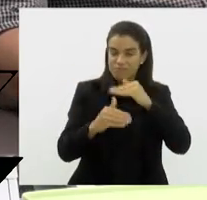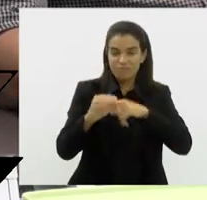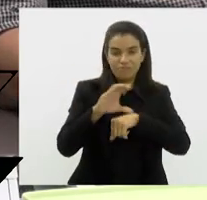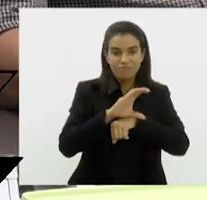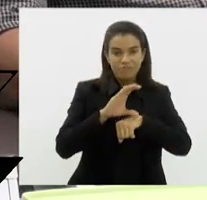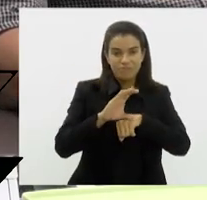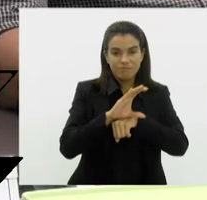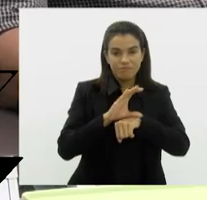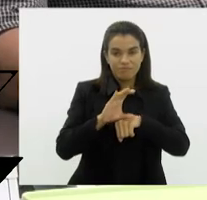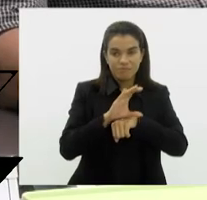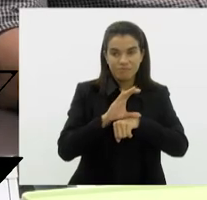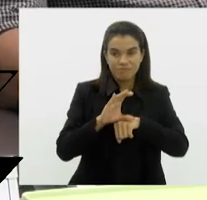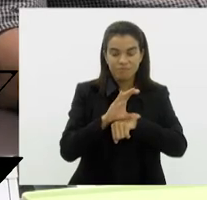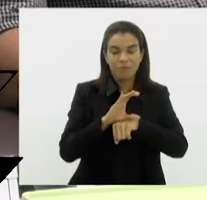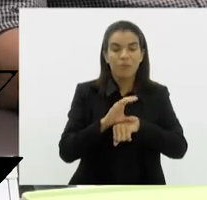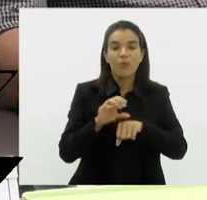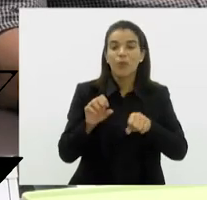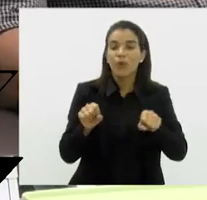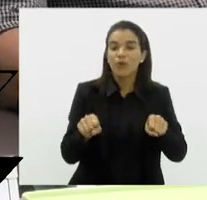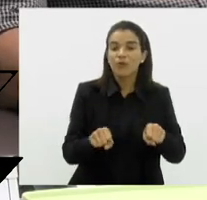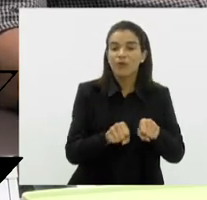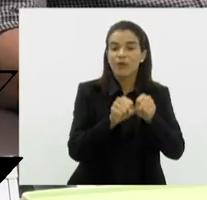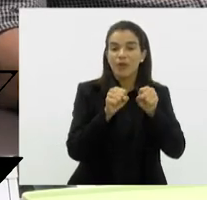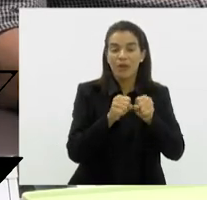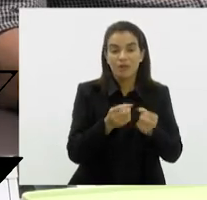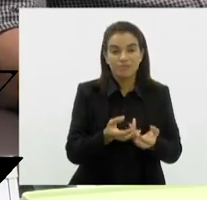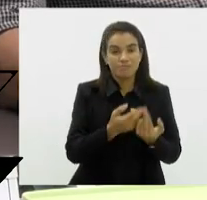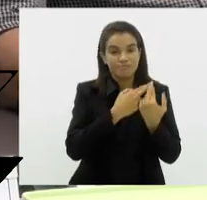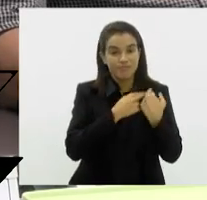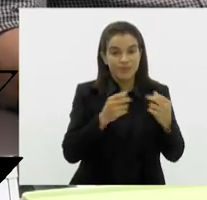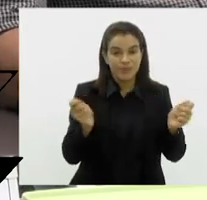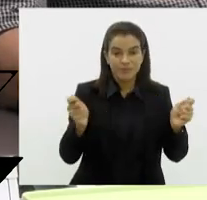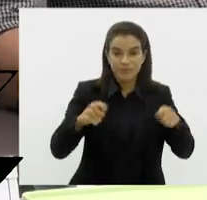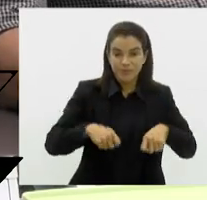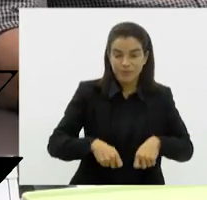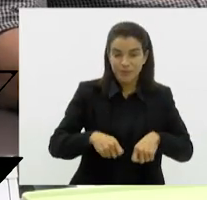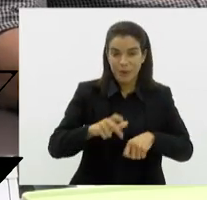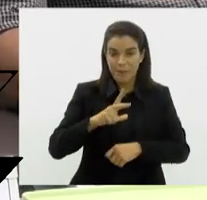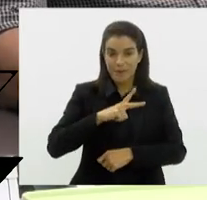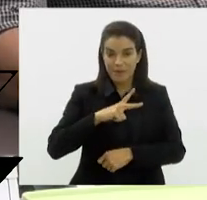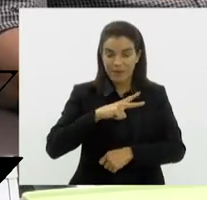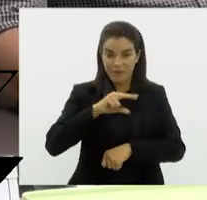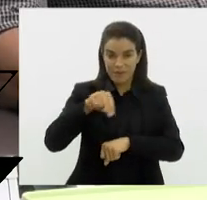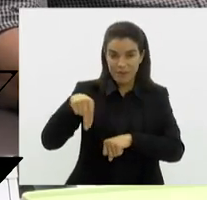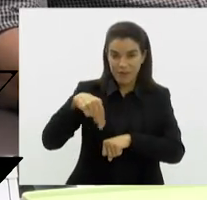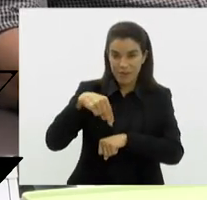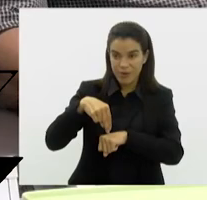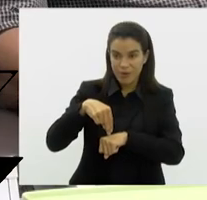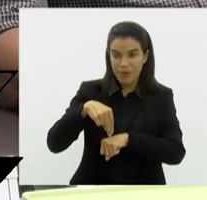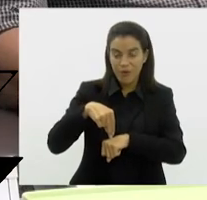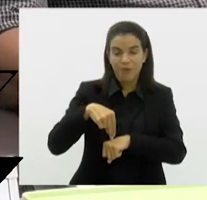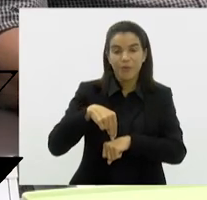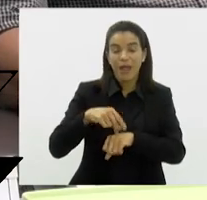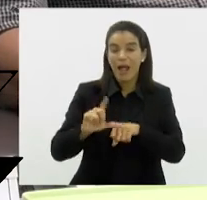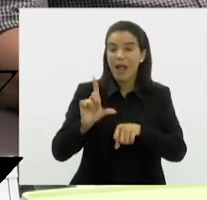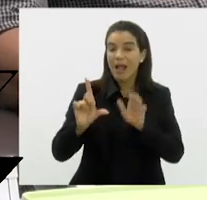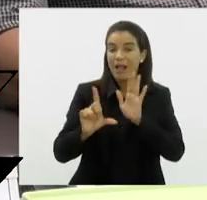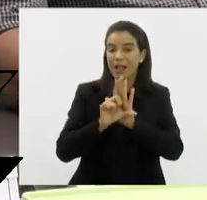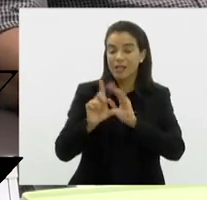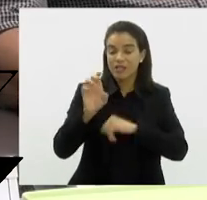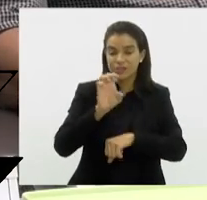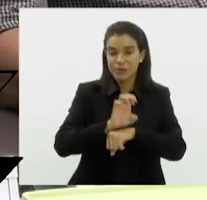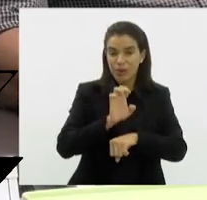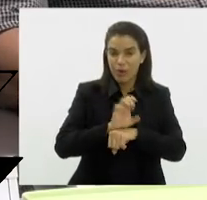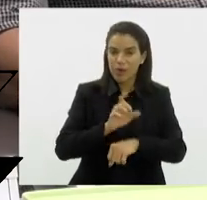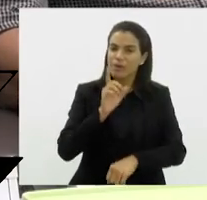inconstitucional, por violação à competência legislativa privativa da União, lei estadual que reconhece